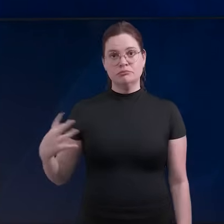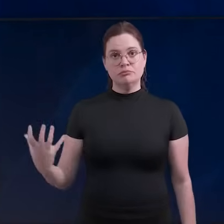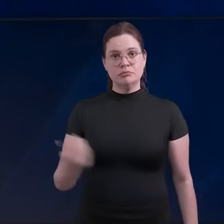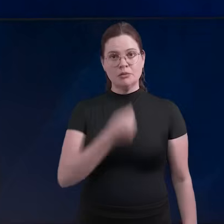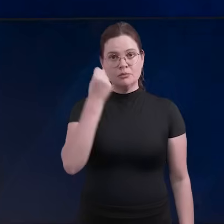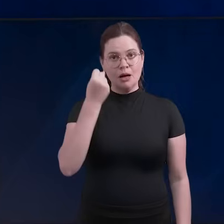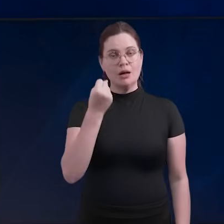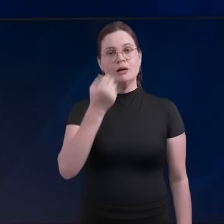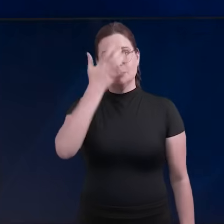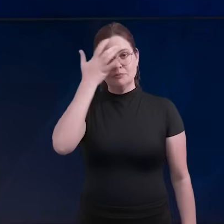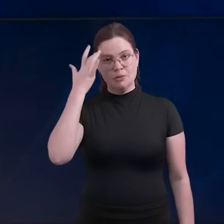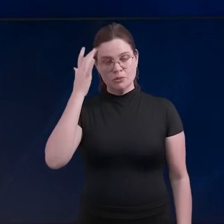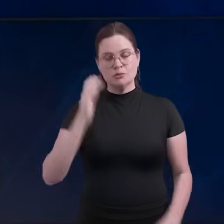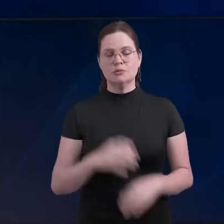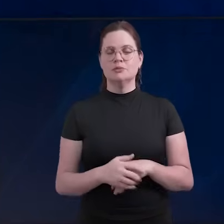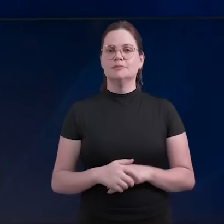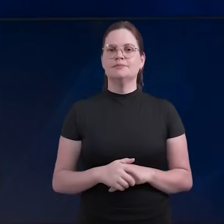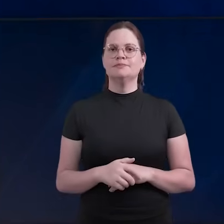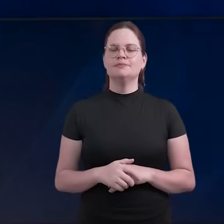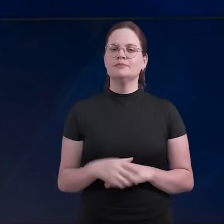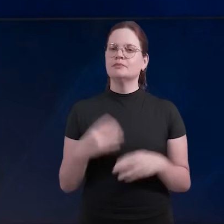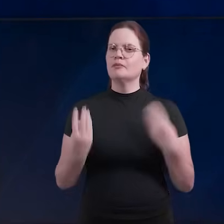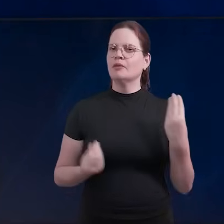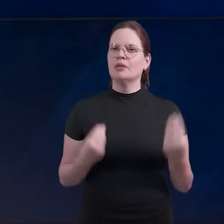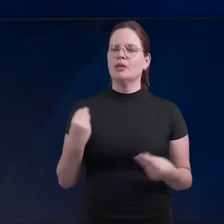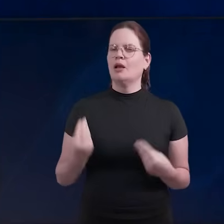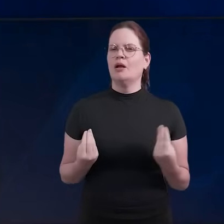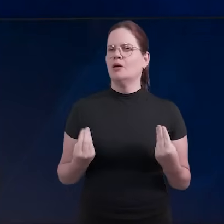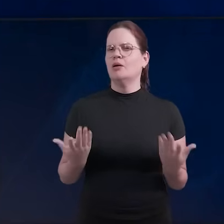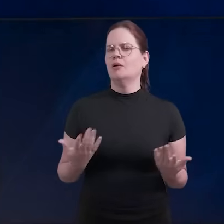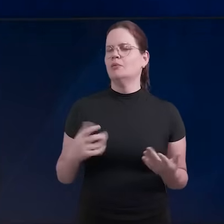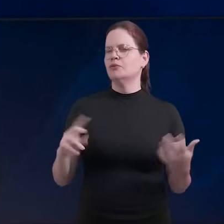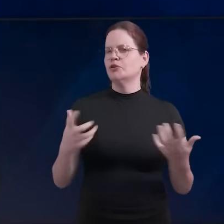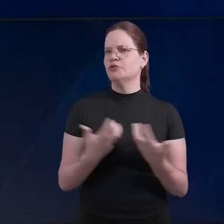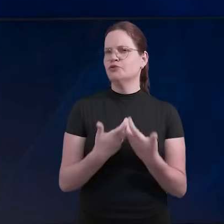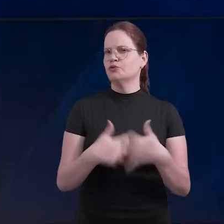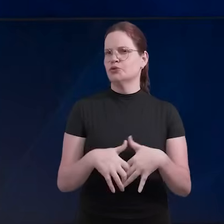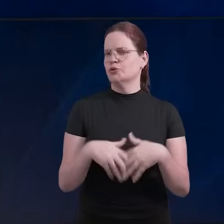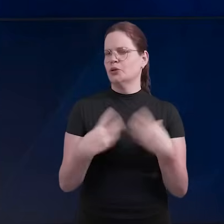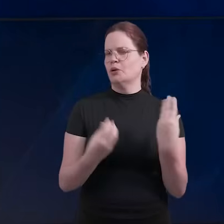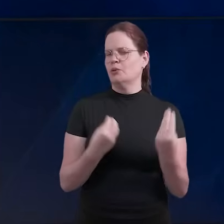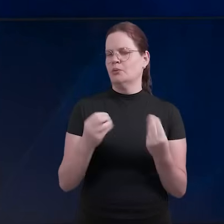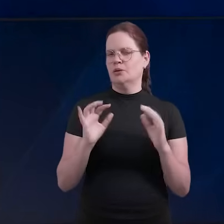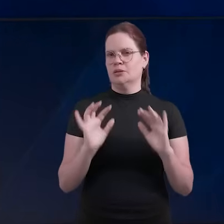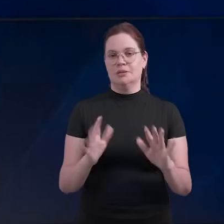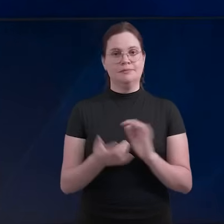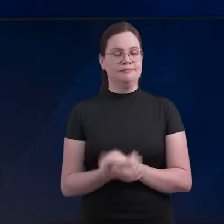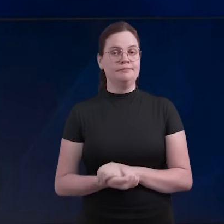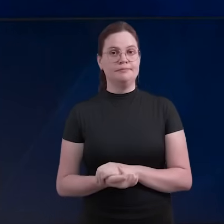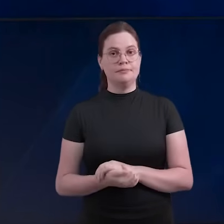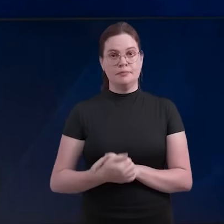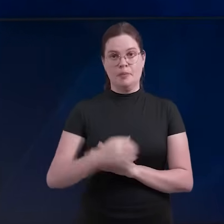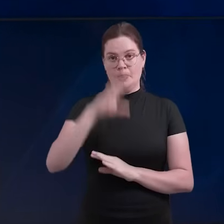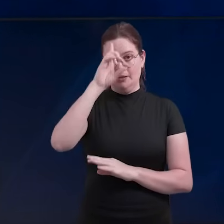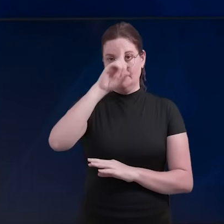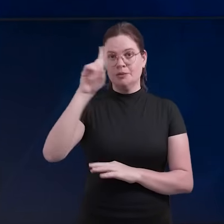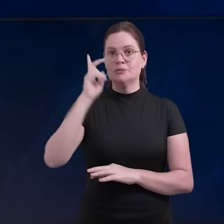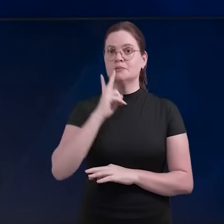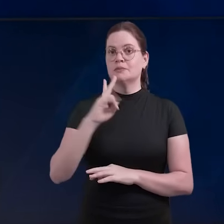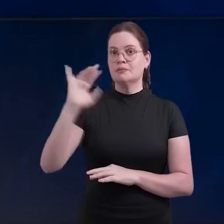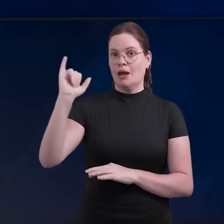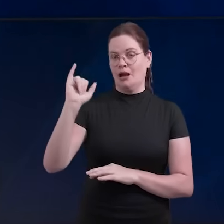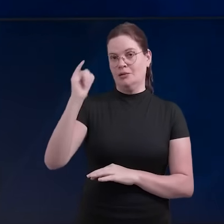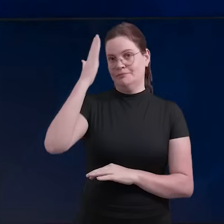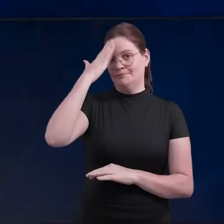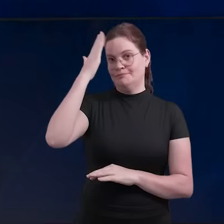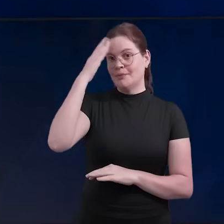homem, resgatar o homem. Aí vamos ver como é que isso se dá na presciência de Deus Pai. Na presciência de Deus Pai, nós